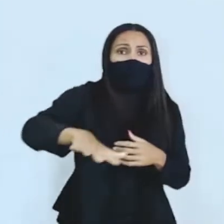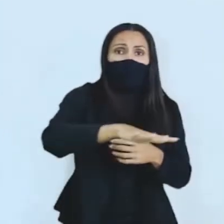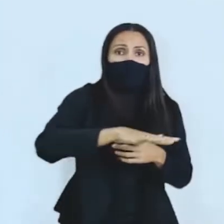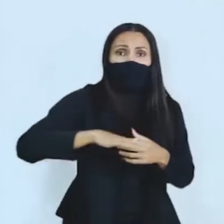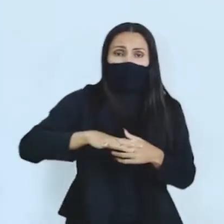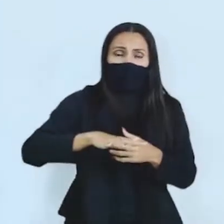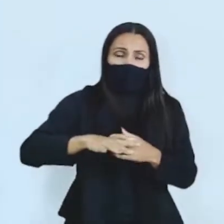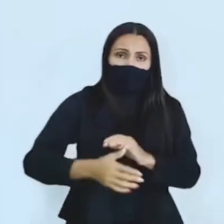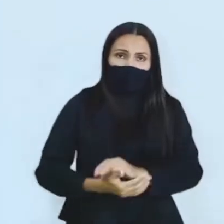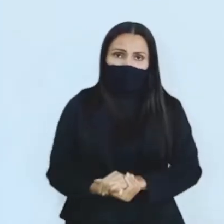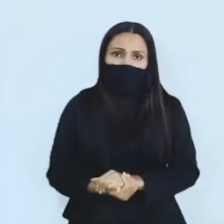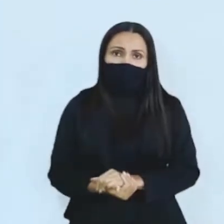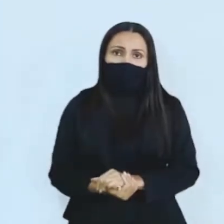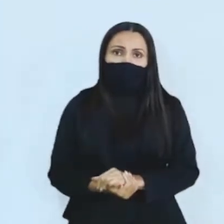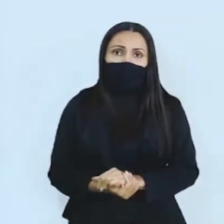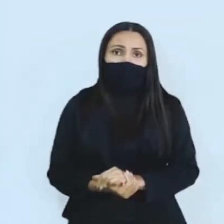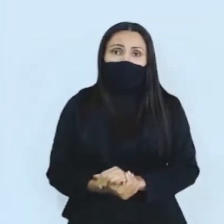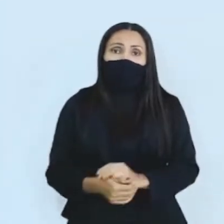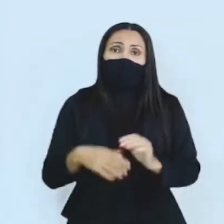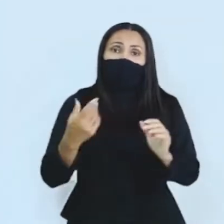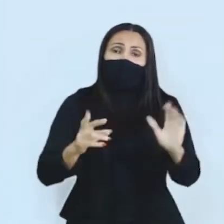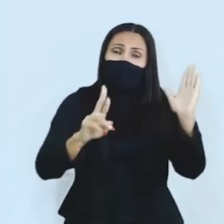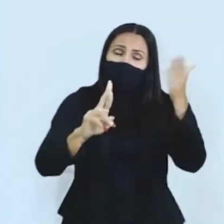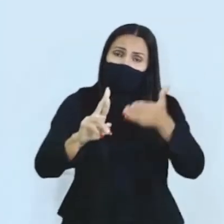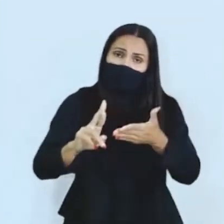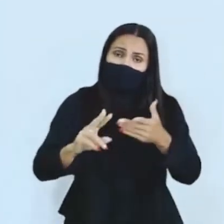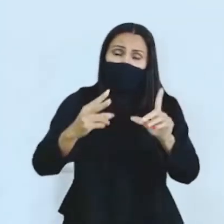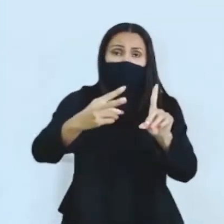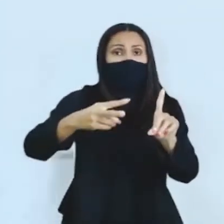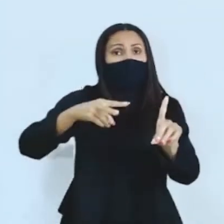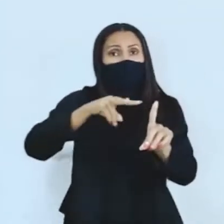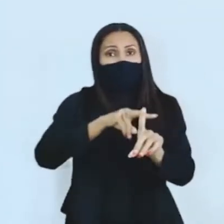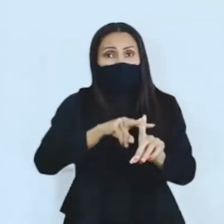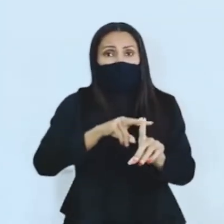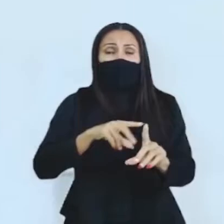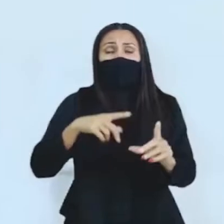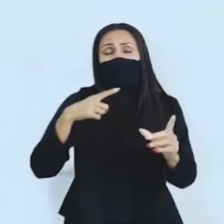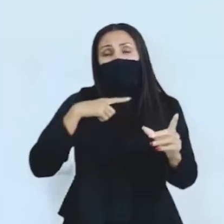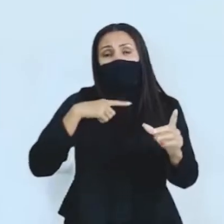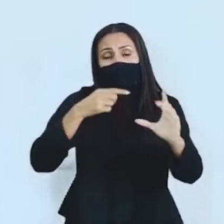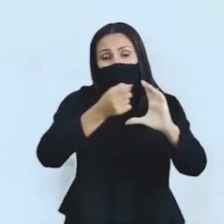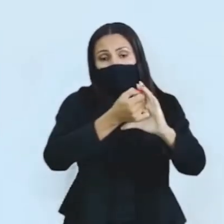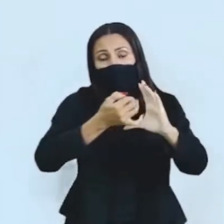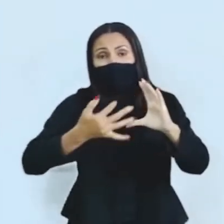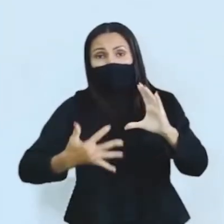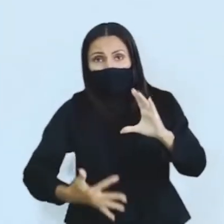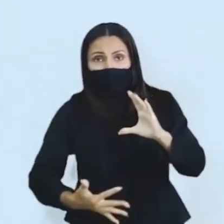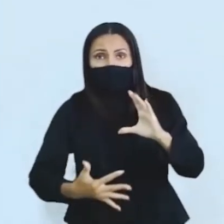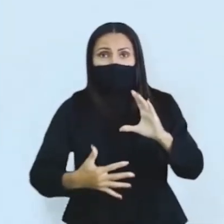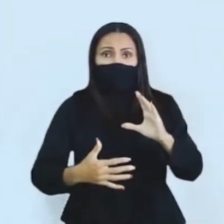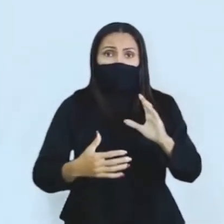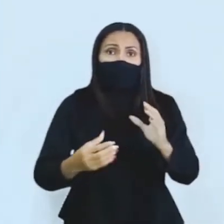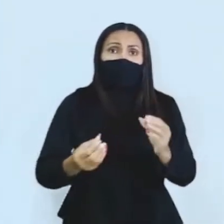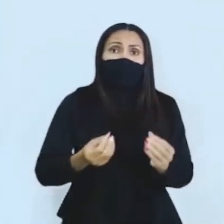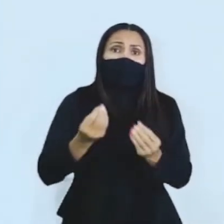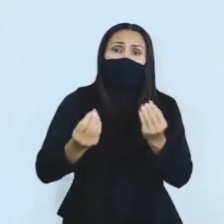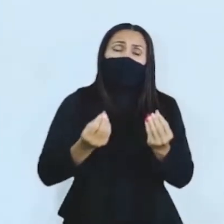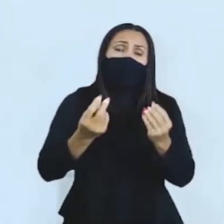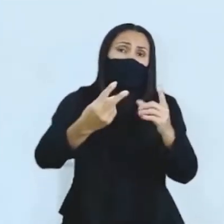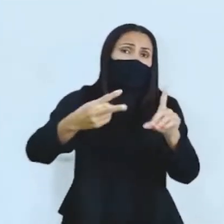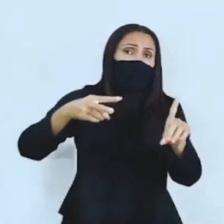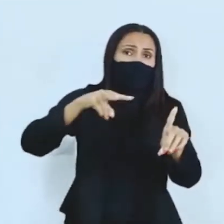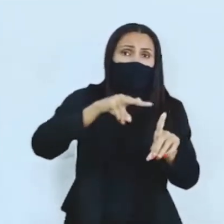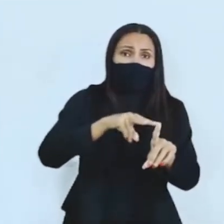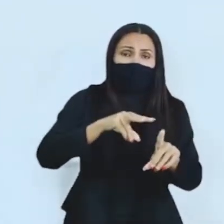projeção. Então, no que se refere à perspectiva cavaleira, ela vai se caracterizar como sendo uma perspectiva